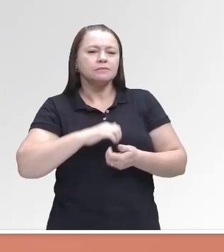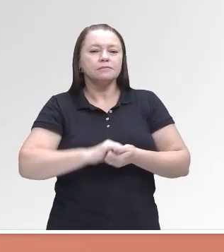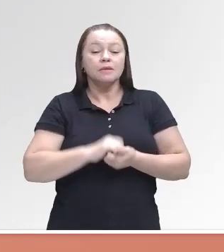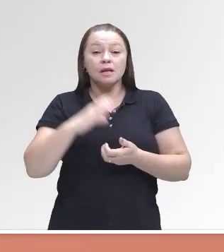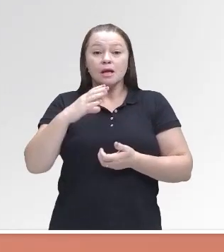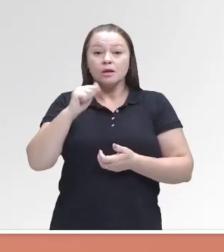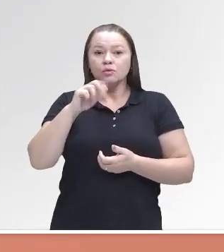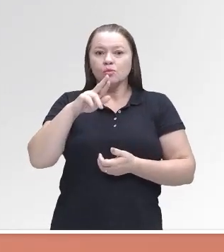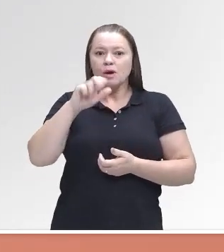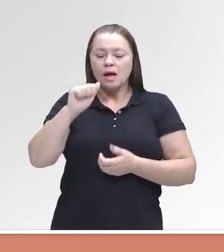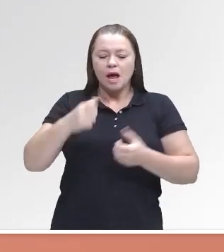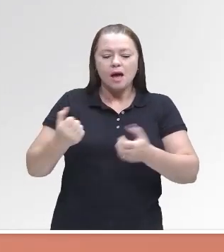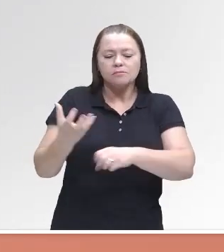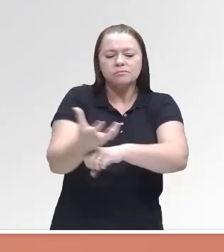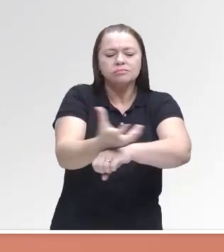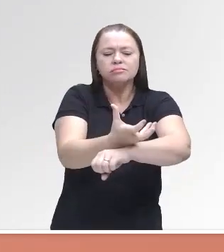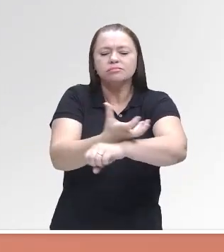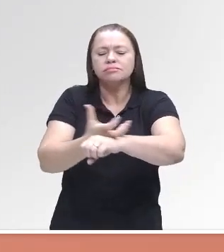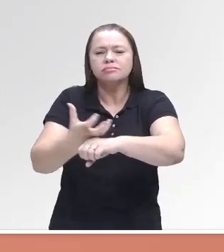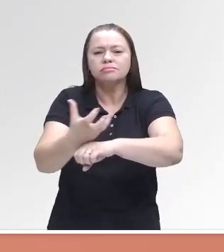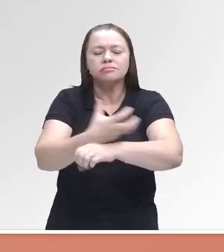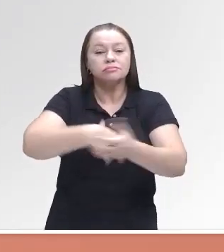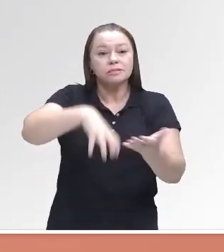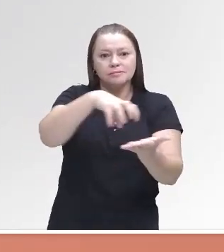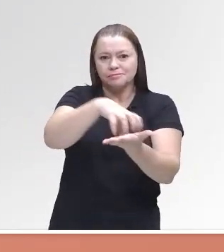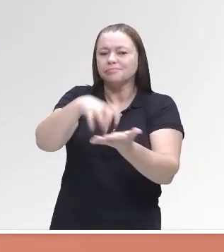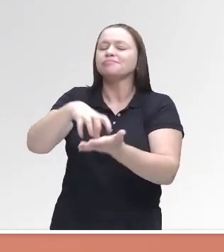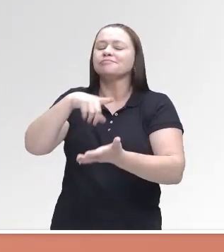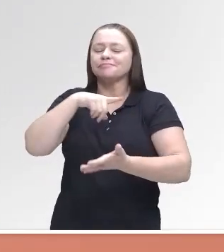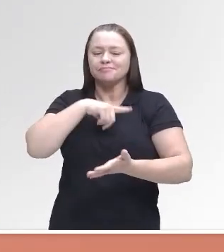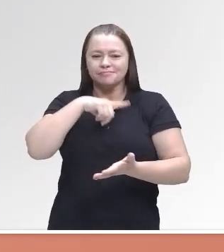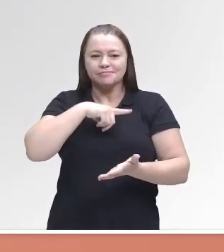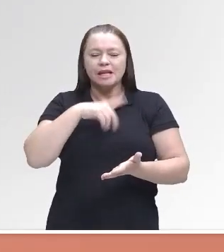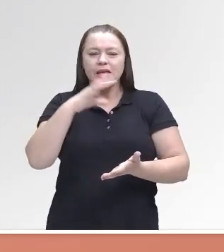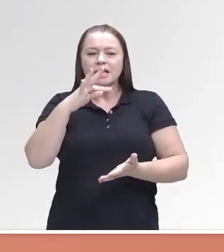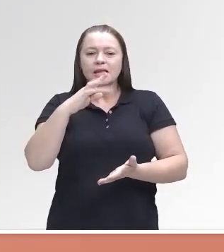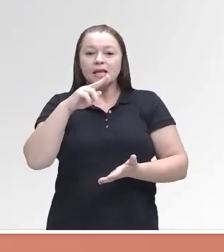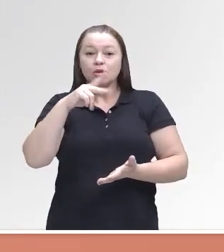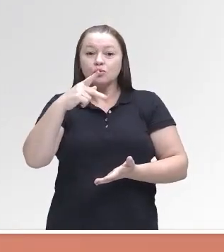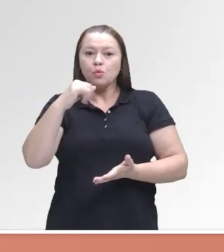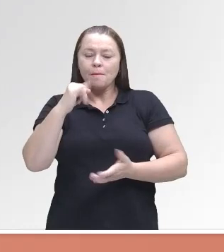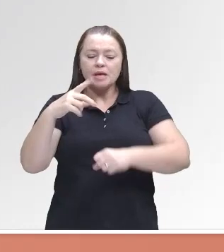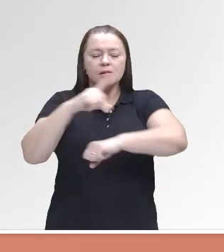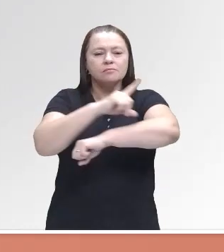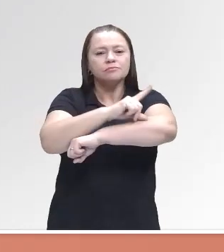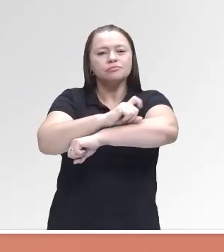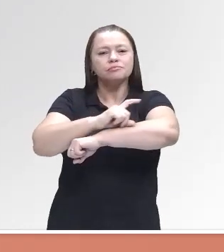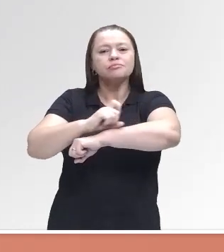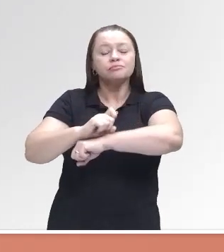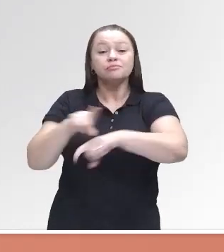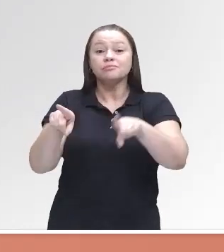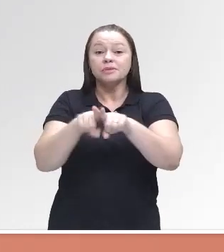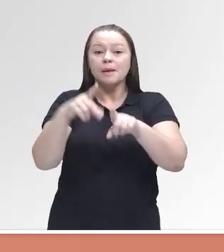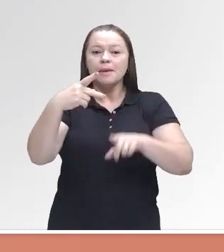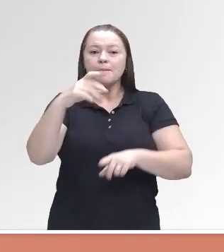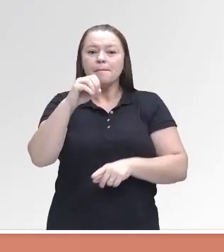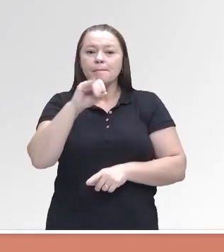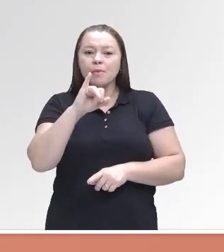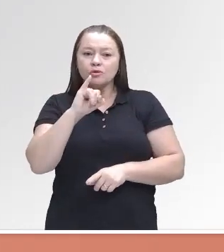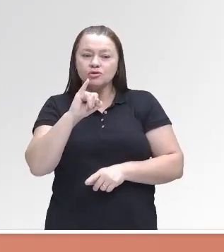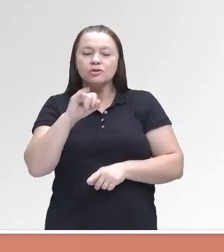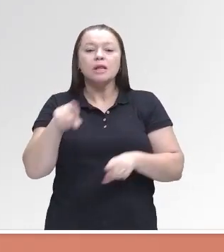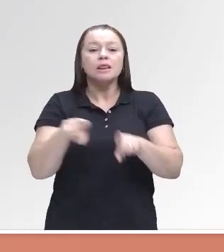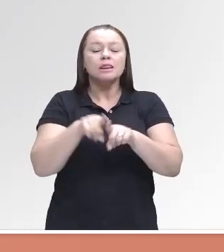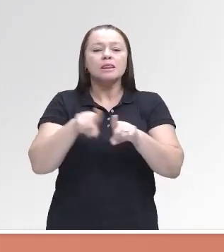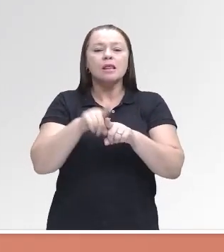cará, no capim, na carapeba tem tupi. Tem tupi no camarão, que é chamado poti. E até em